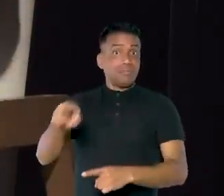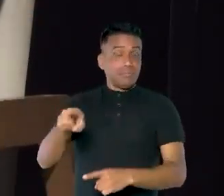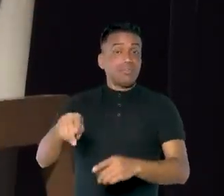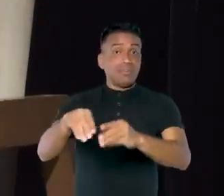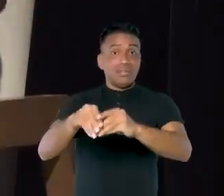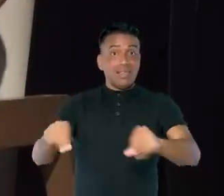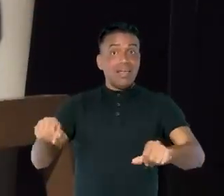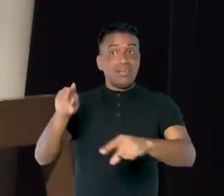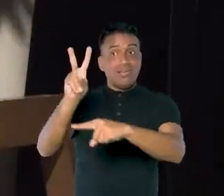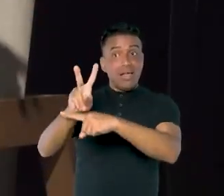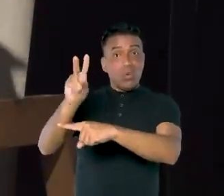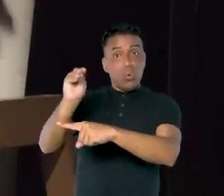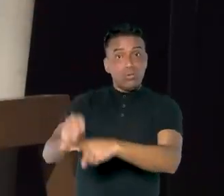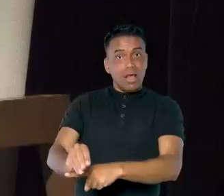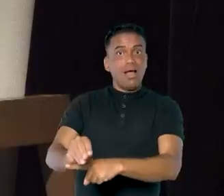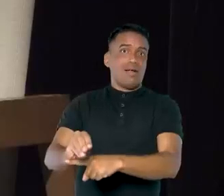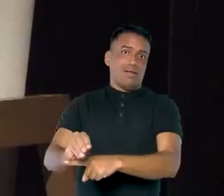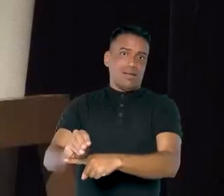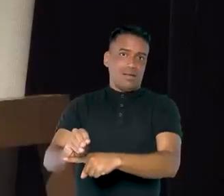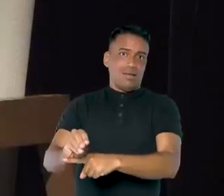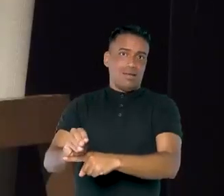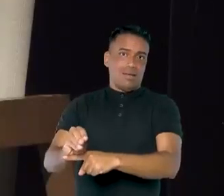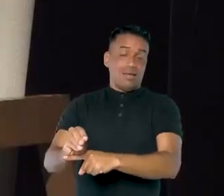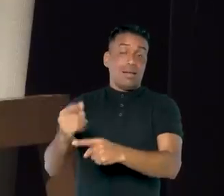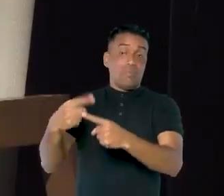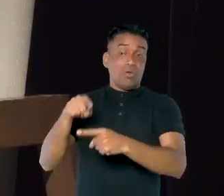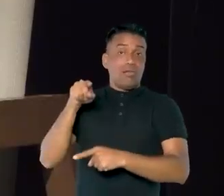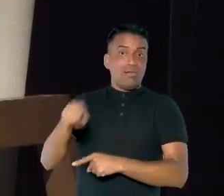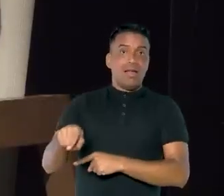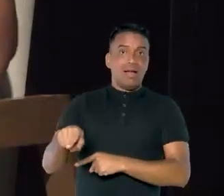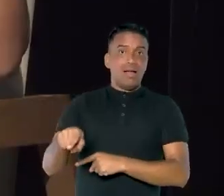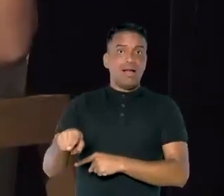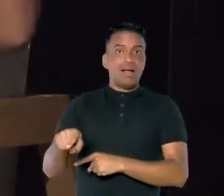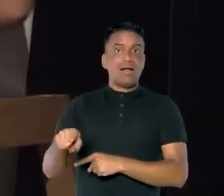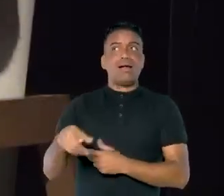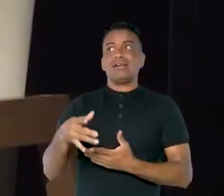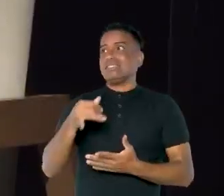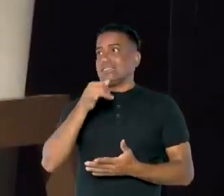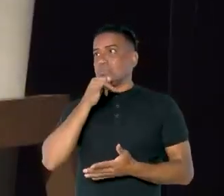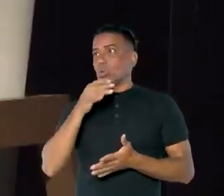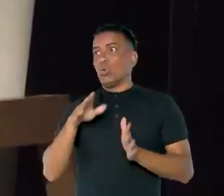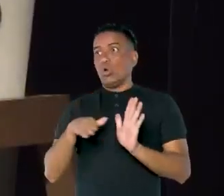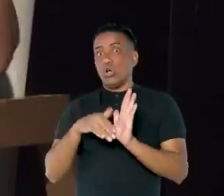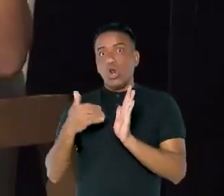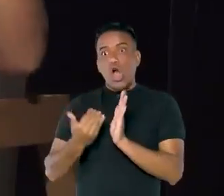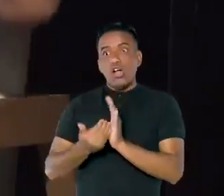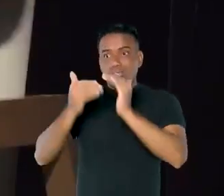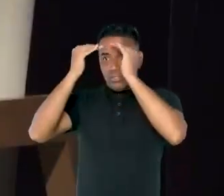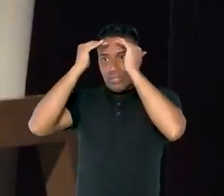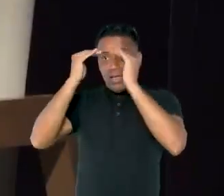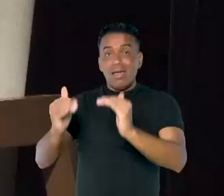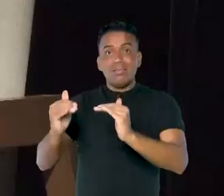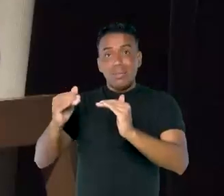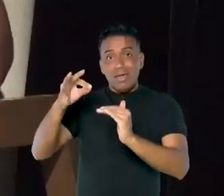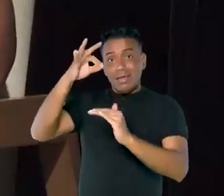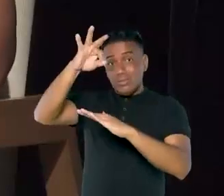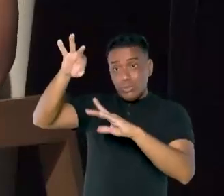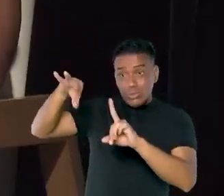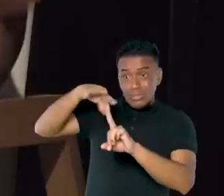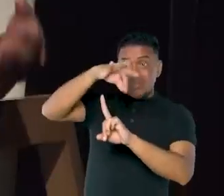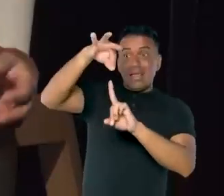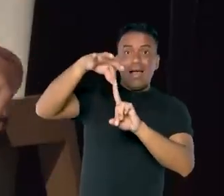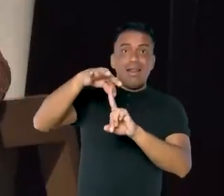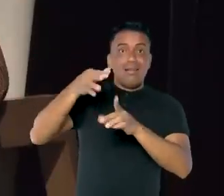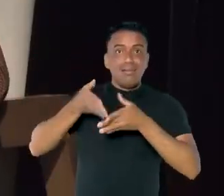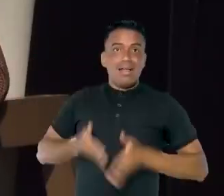vai cuidar, resguardar, porque lá está a nossa ancestralidade, lá é um lugar sagrado, lá que a gente nasceu, então a gente